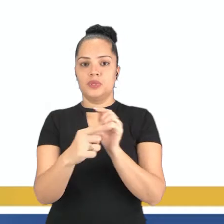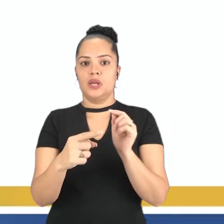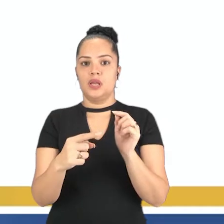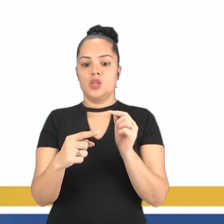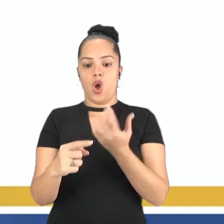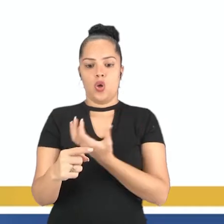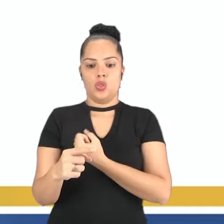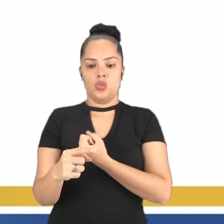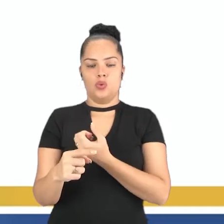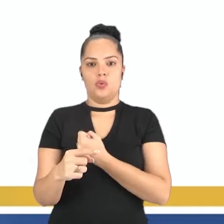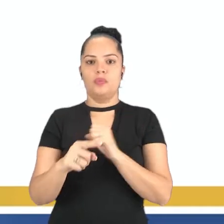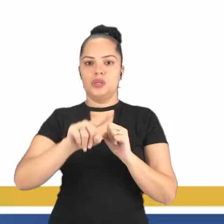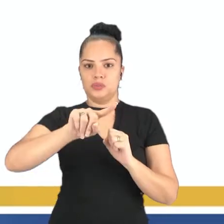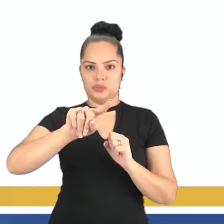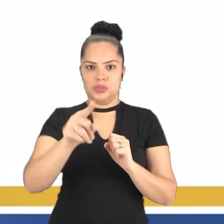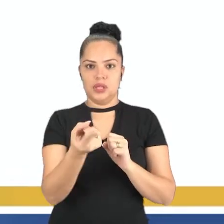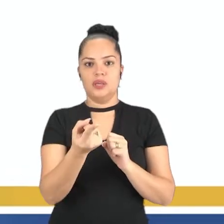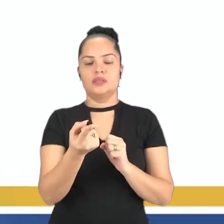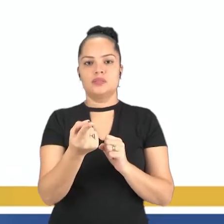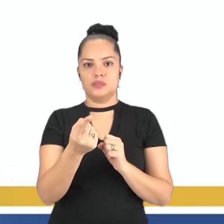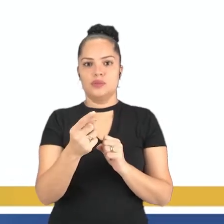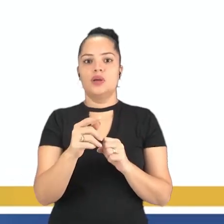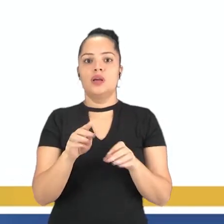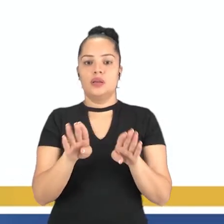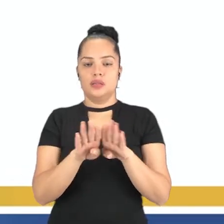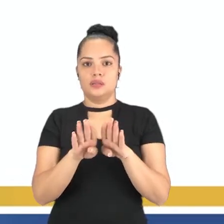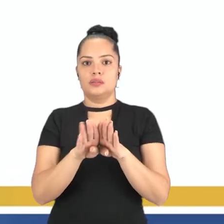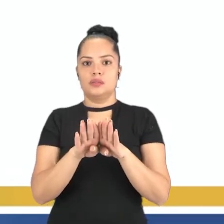ele é decimal e o nosso divisor ele é